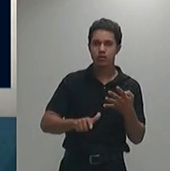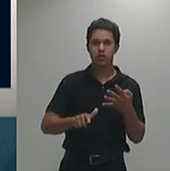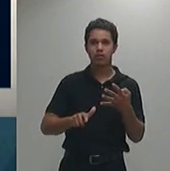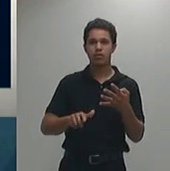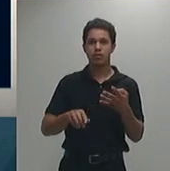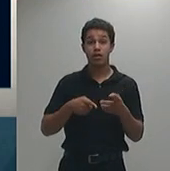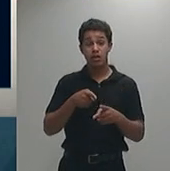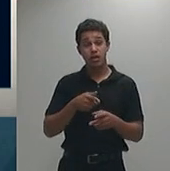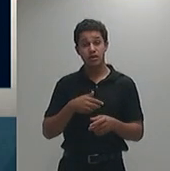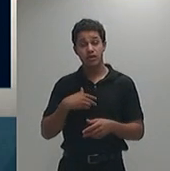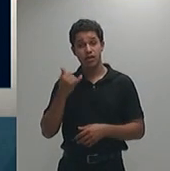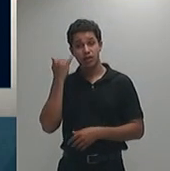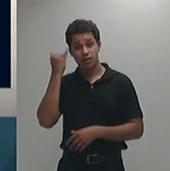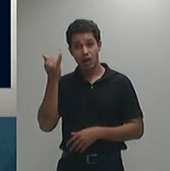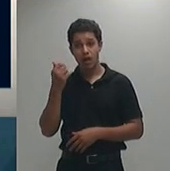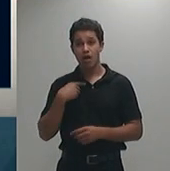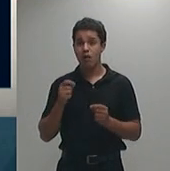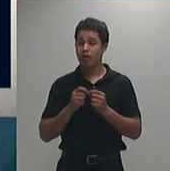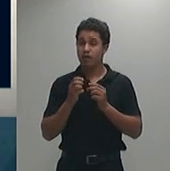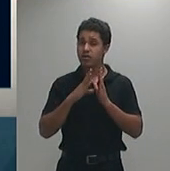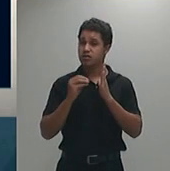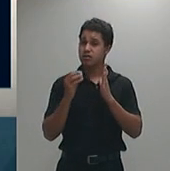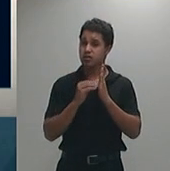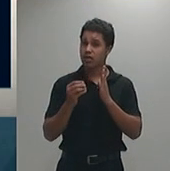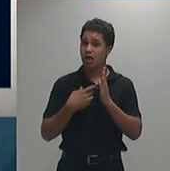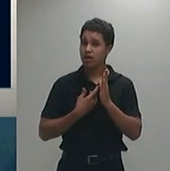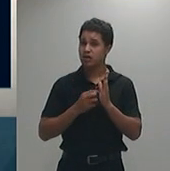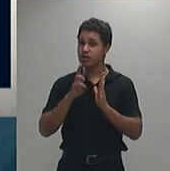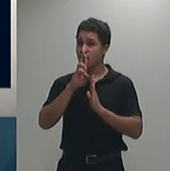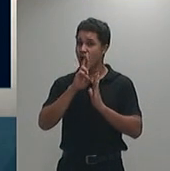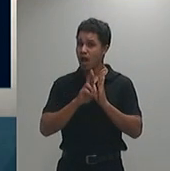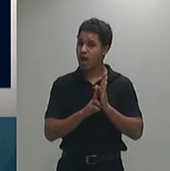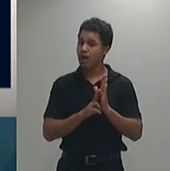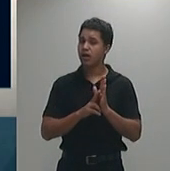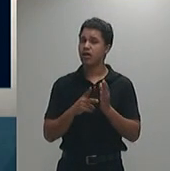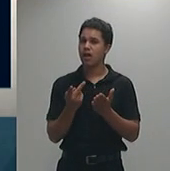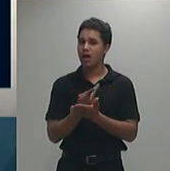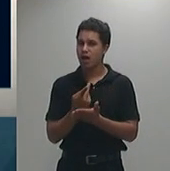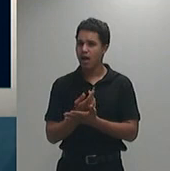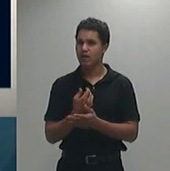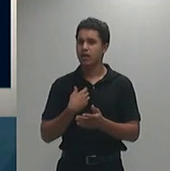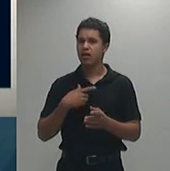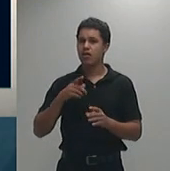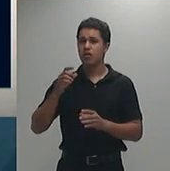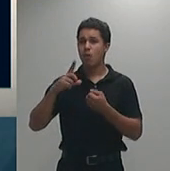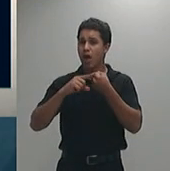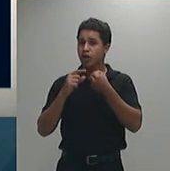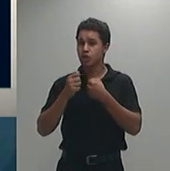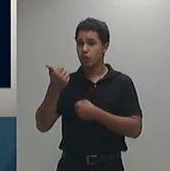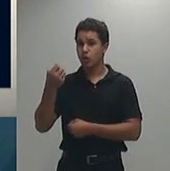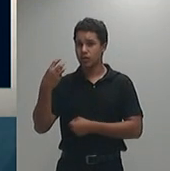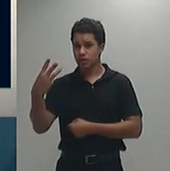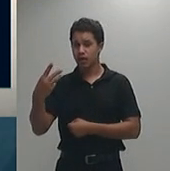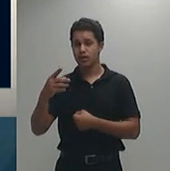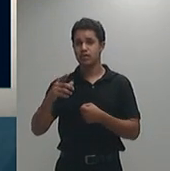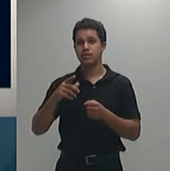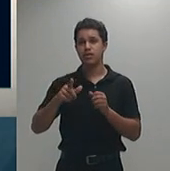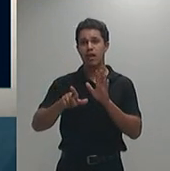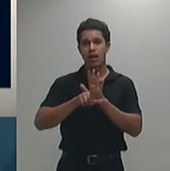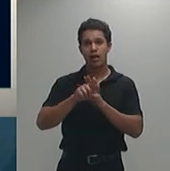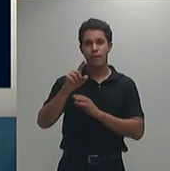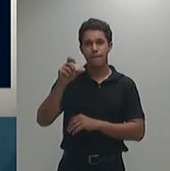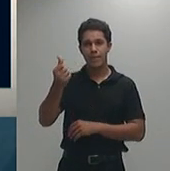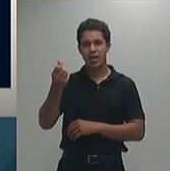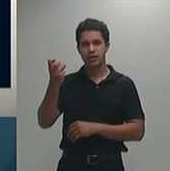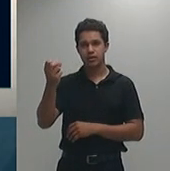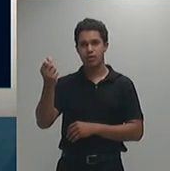eu destaco as normas Em certas no Artigo 13 da Lei 9656 de 98 que